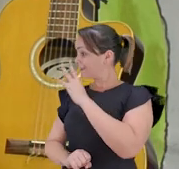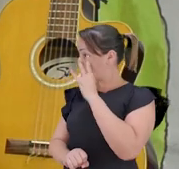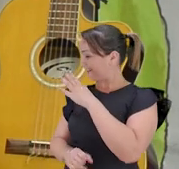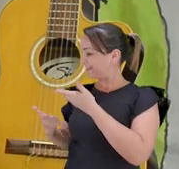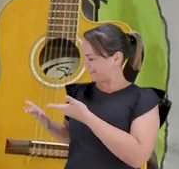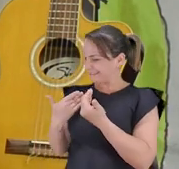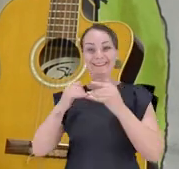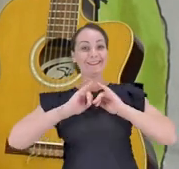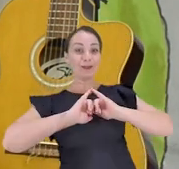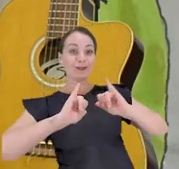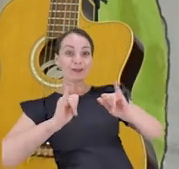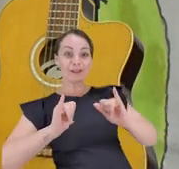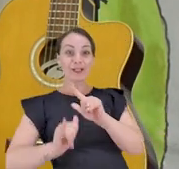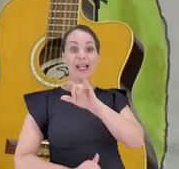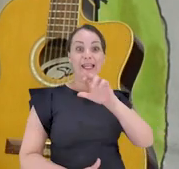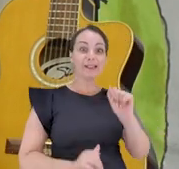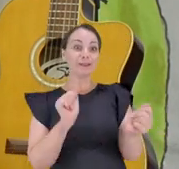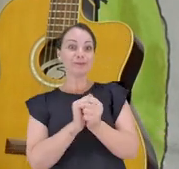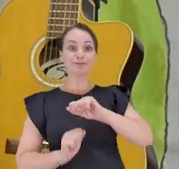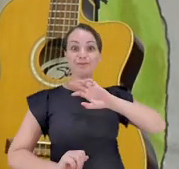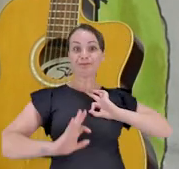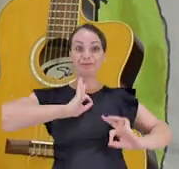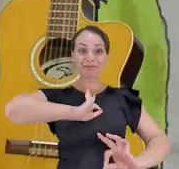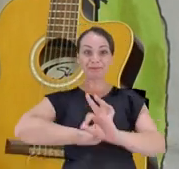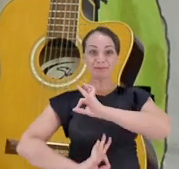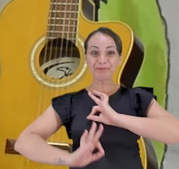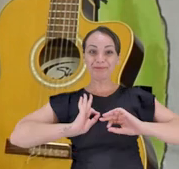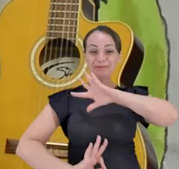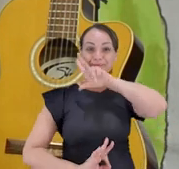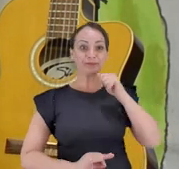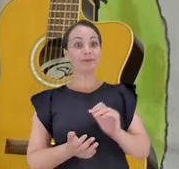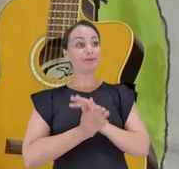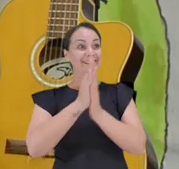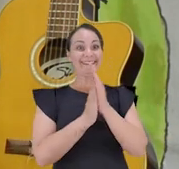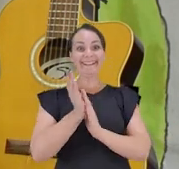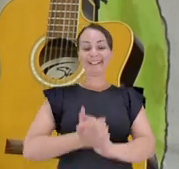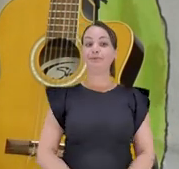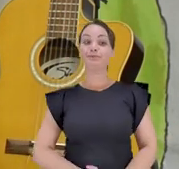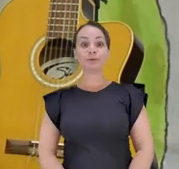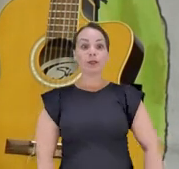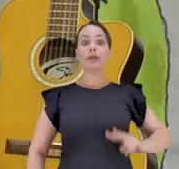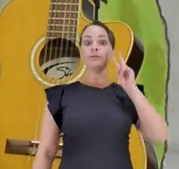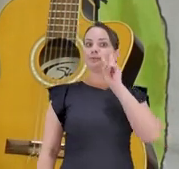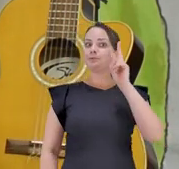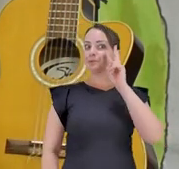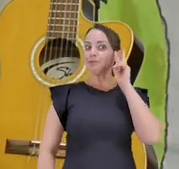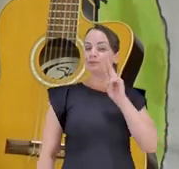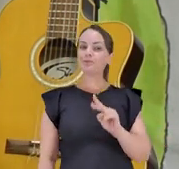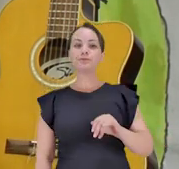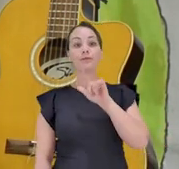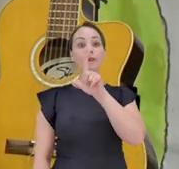contar a história da Dona Lili, a onça? Vamos! Oba! Era uma vez, A dona